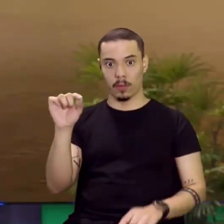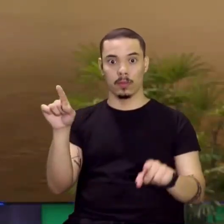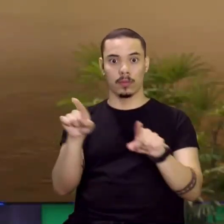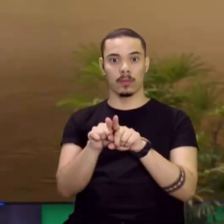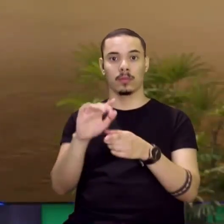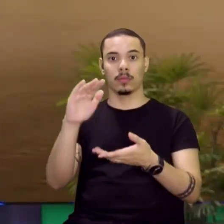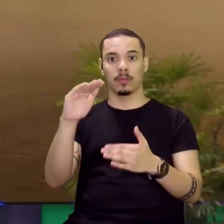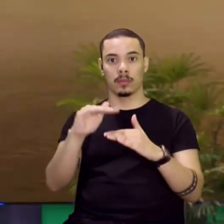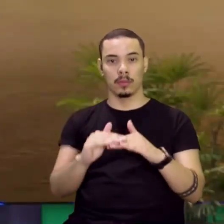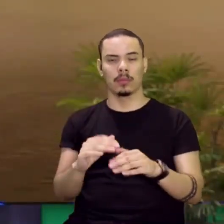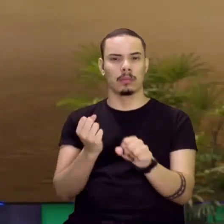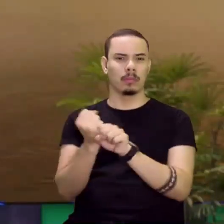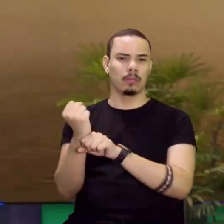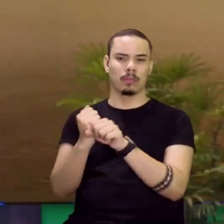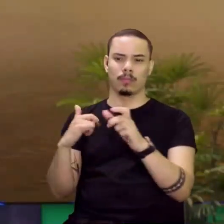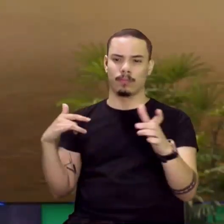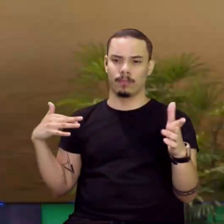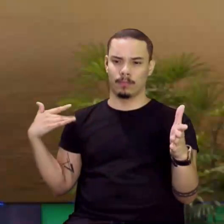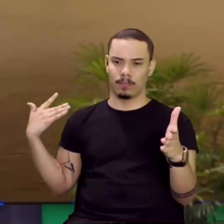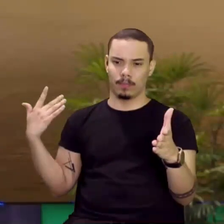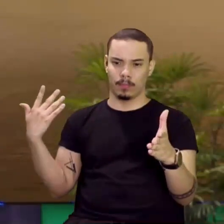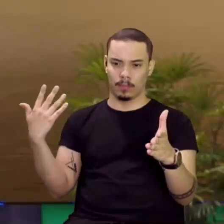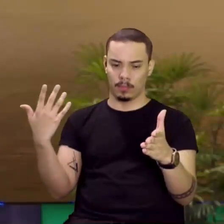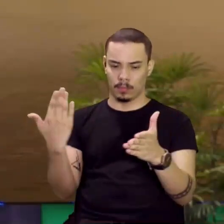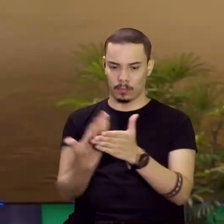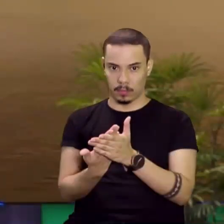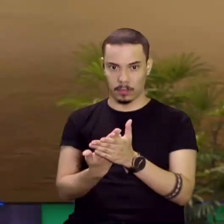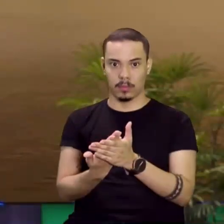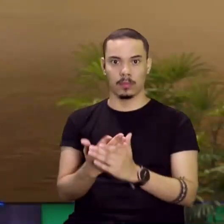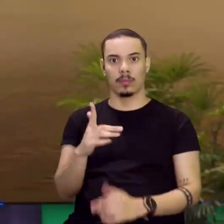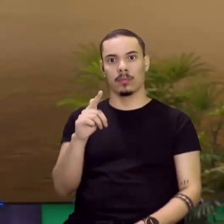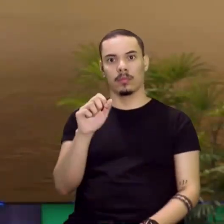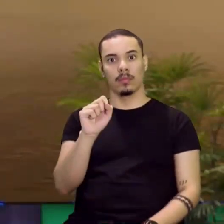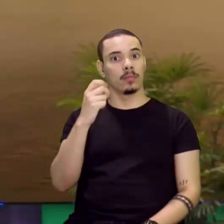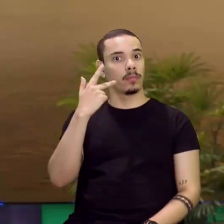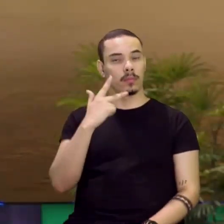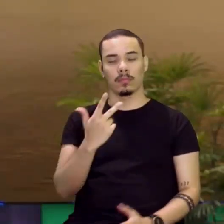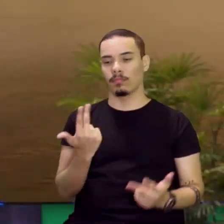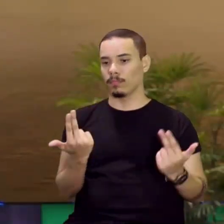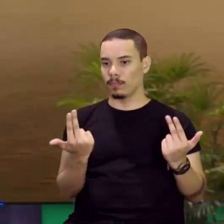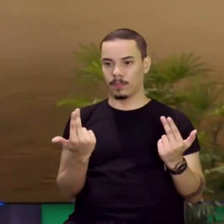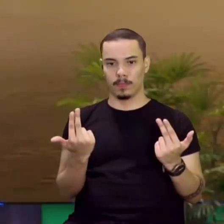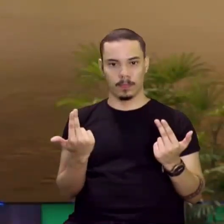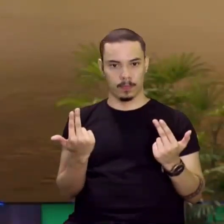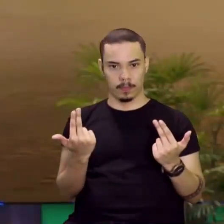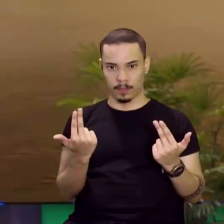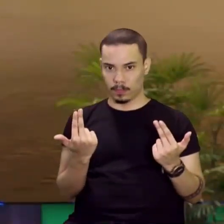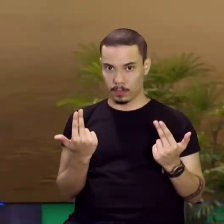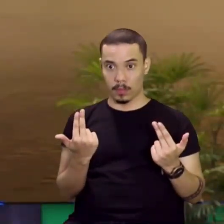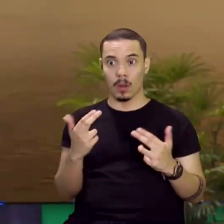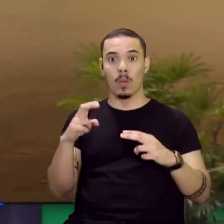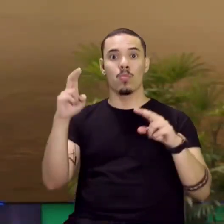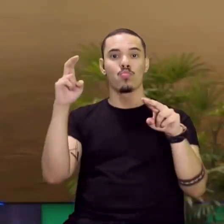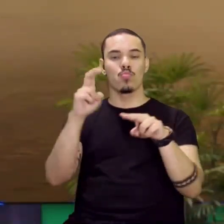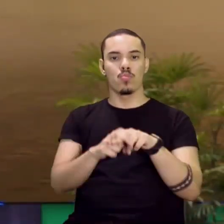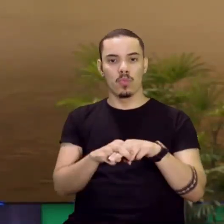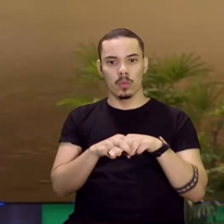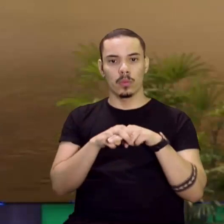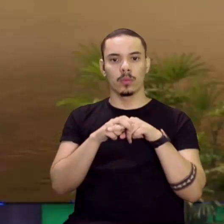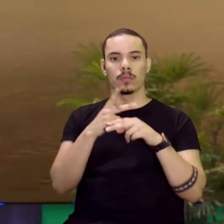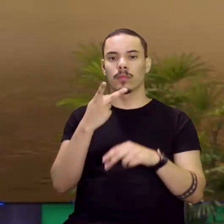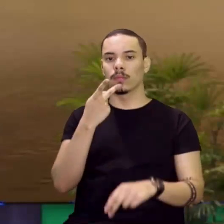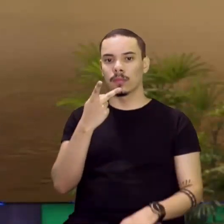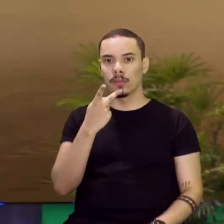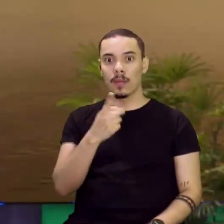pressão de milhares e milhares de anos. O gás natural, a mesma coisa. Por isso que eles são chamados, eu